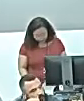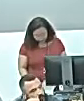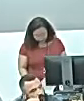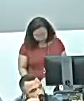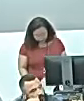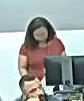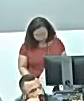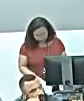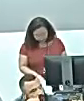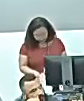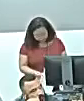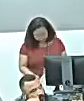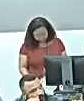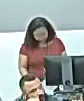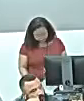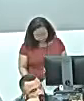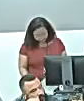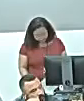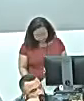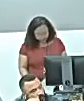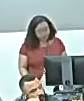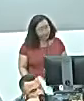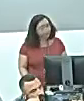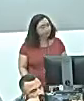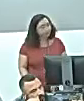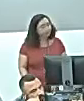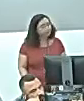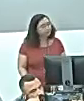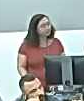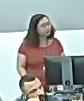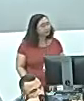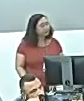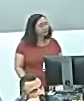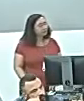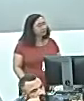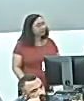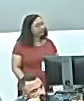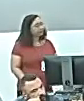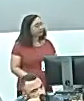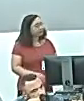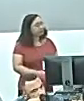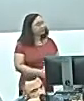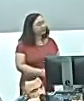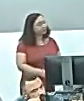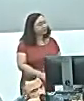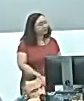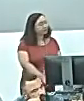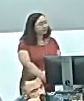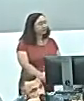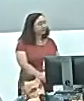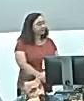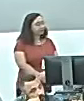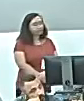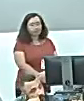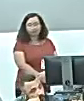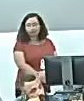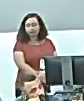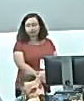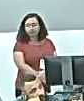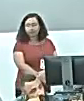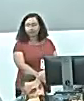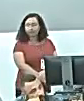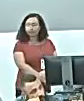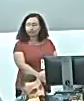totalmente no olímpico eu não sei se esse desalento em função desse governo que passa o ressentimento recentemente